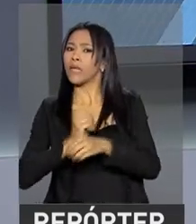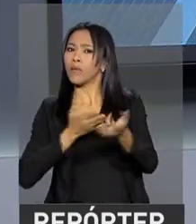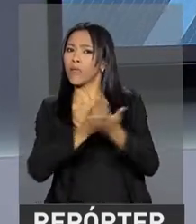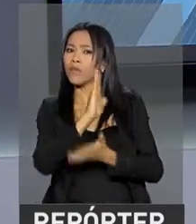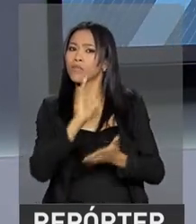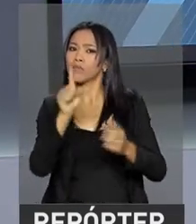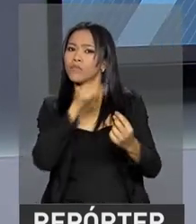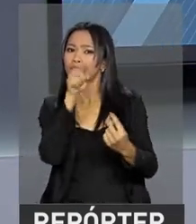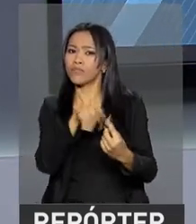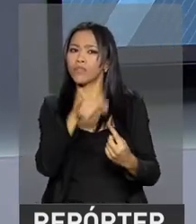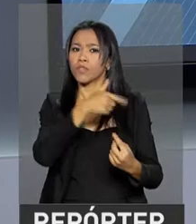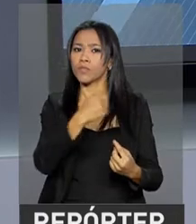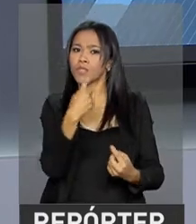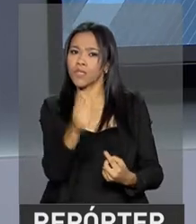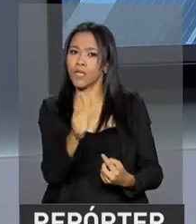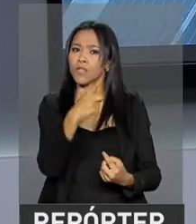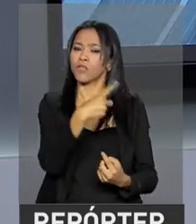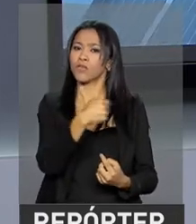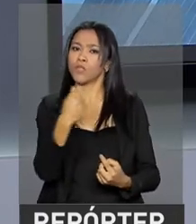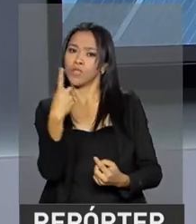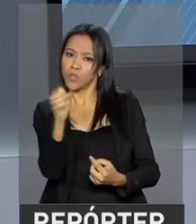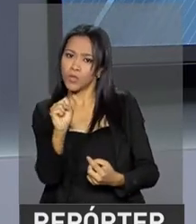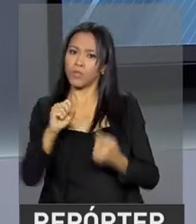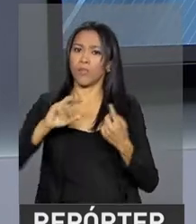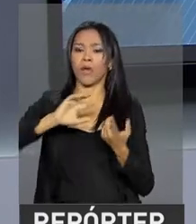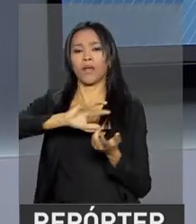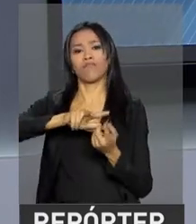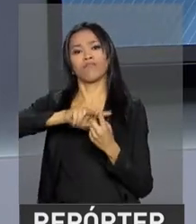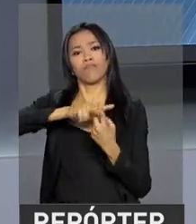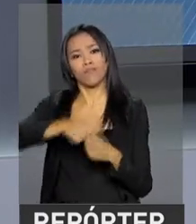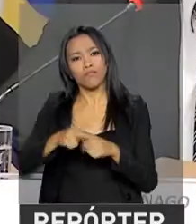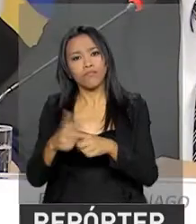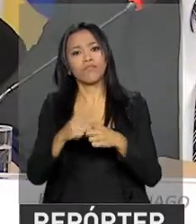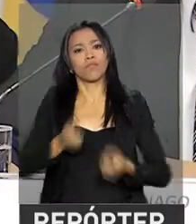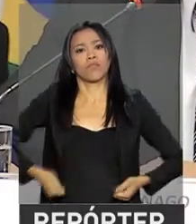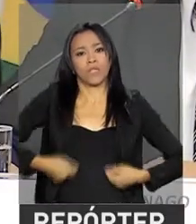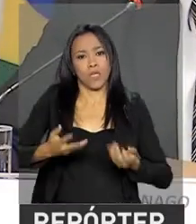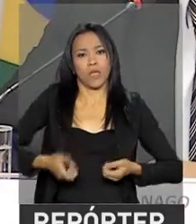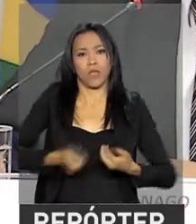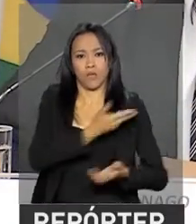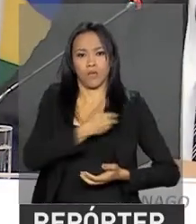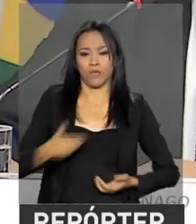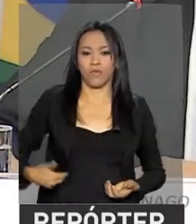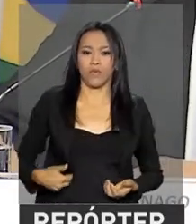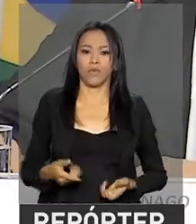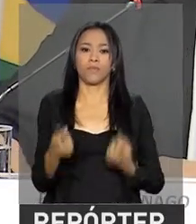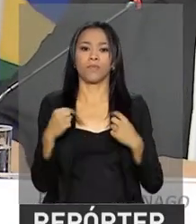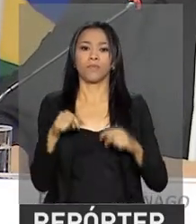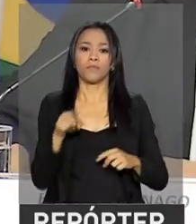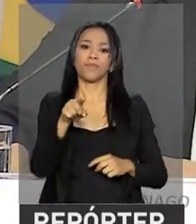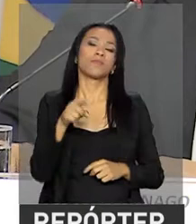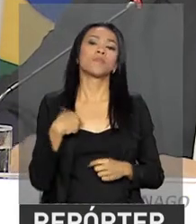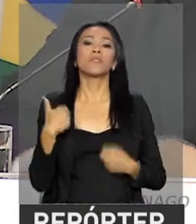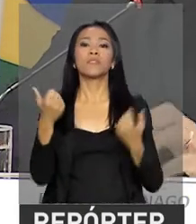2018 para adequar os gastos públicos pela regra